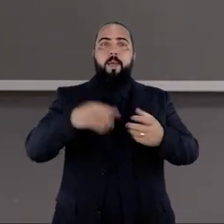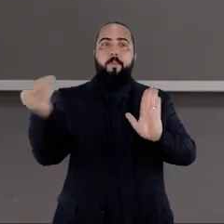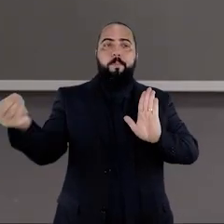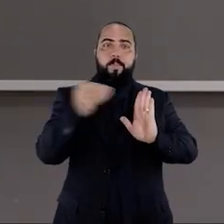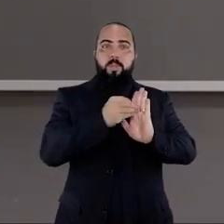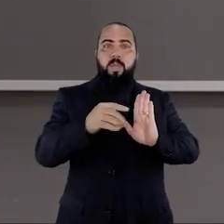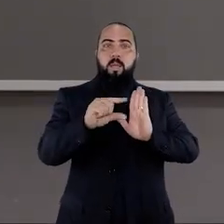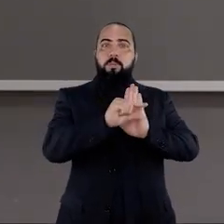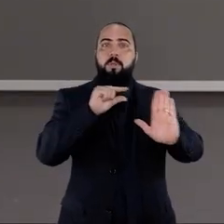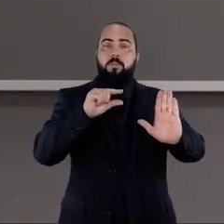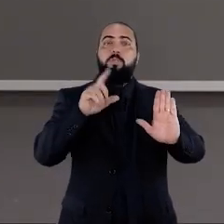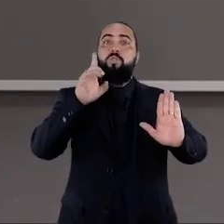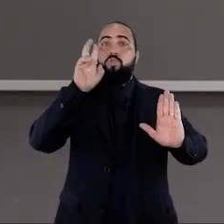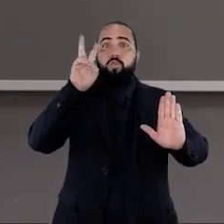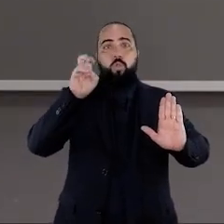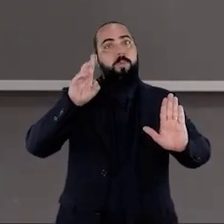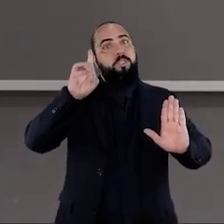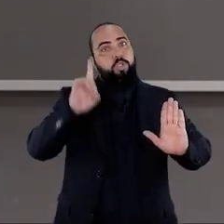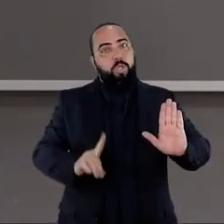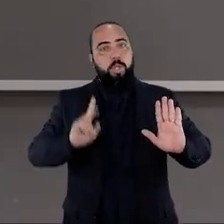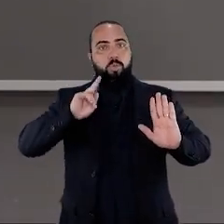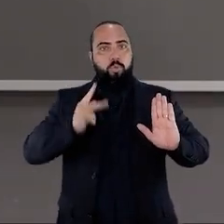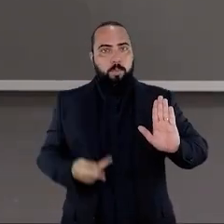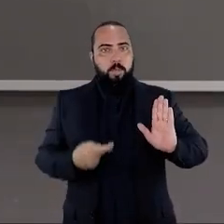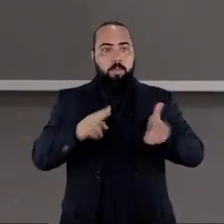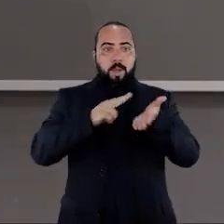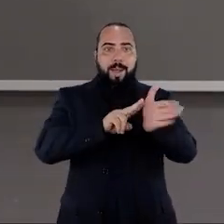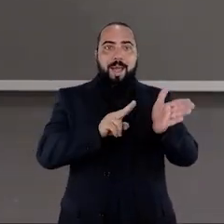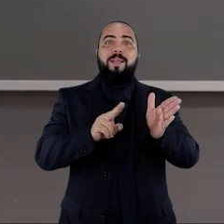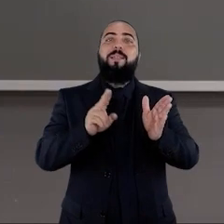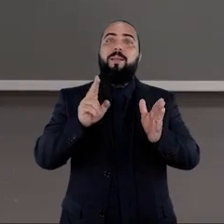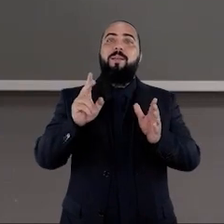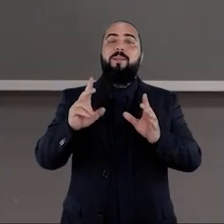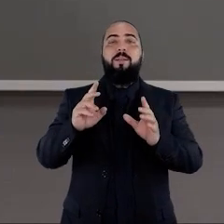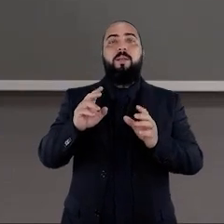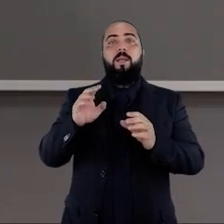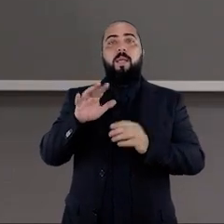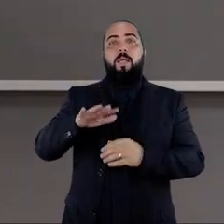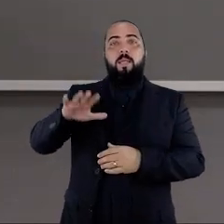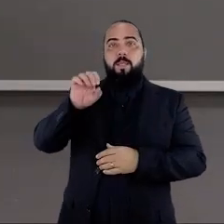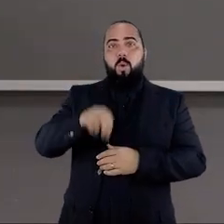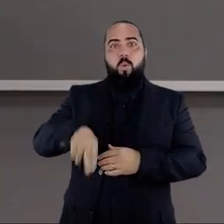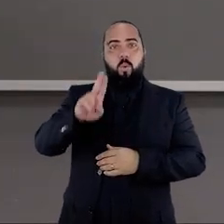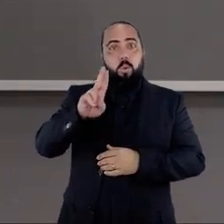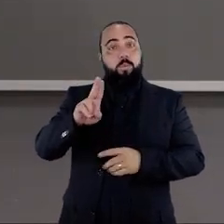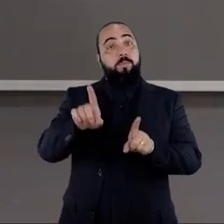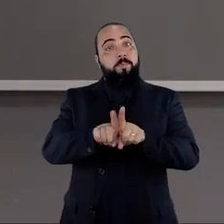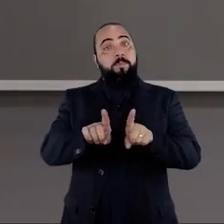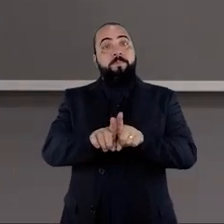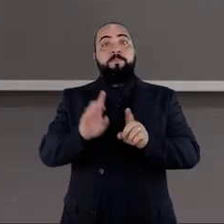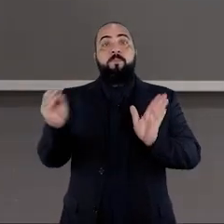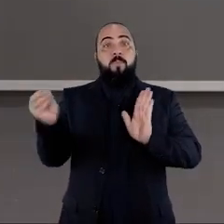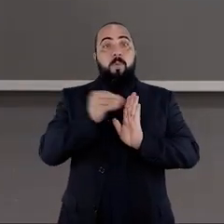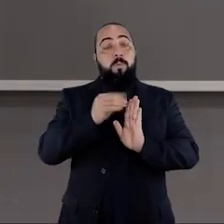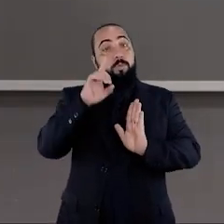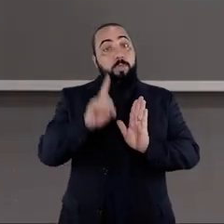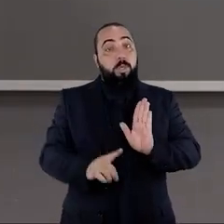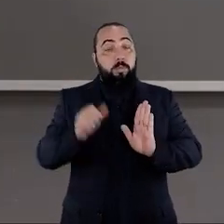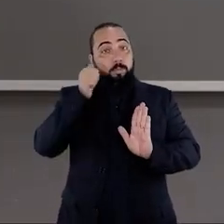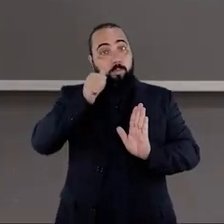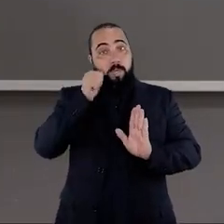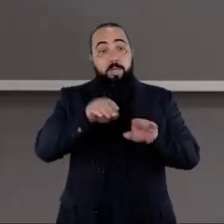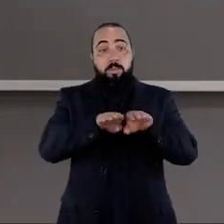os termos de direitos humanos na Carta das Nações Unidas e de incluir o direito das mulheres,